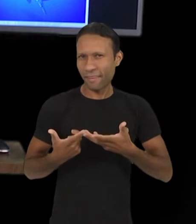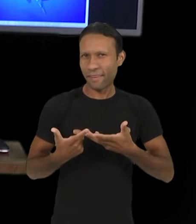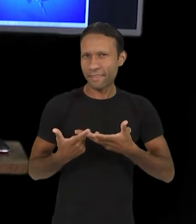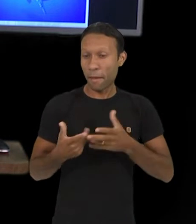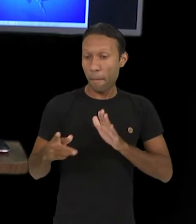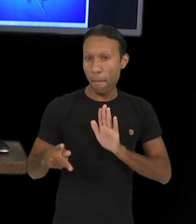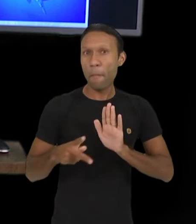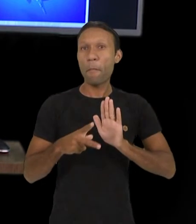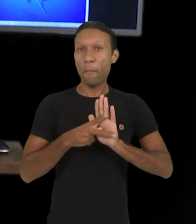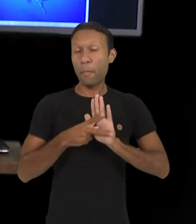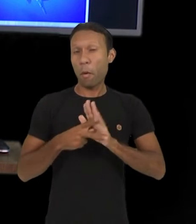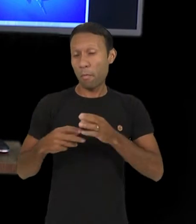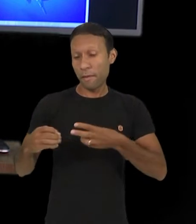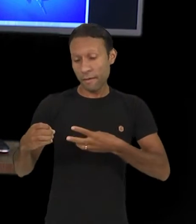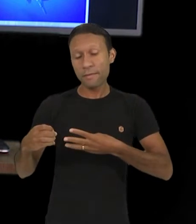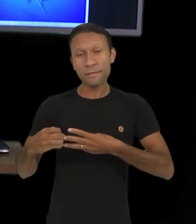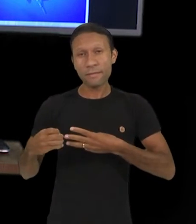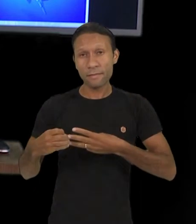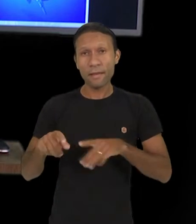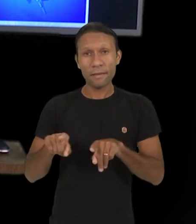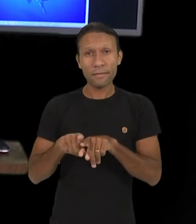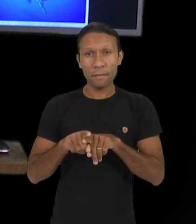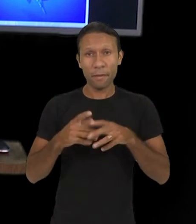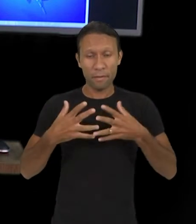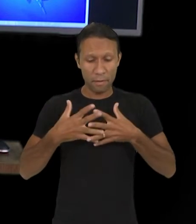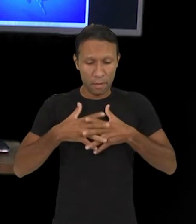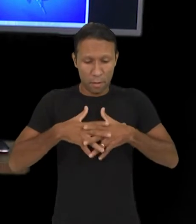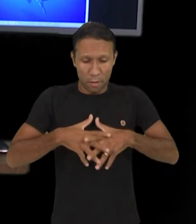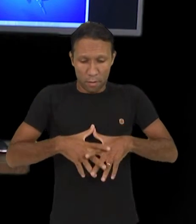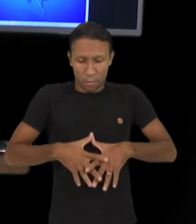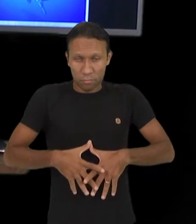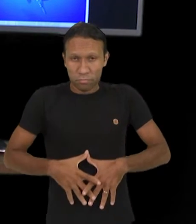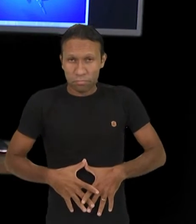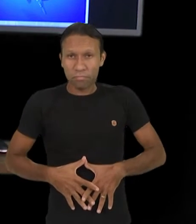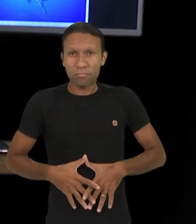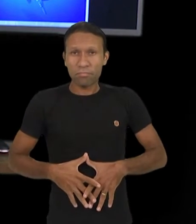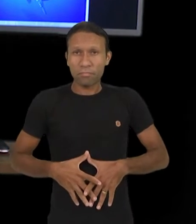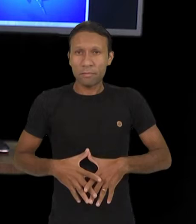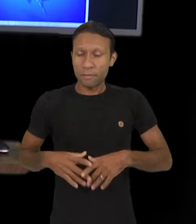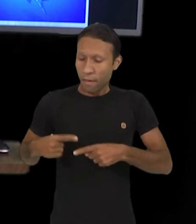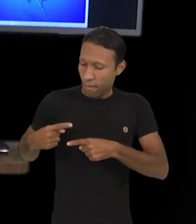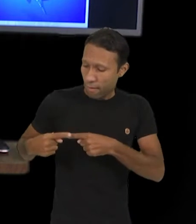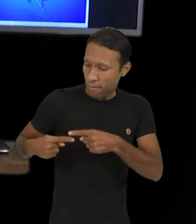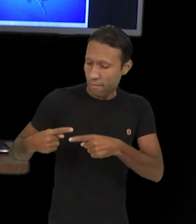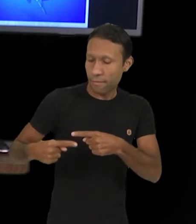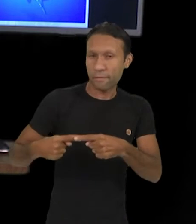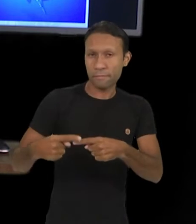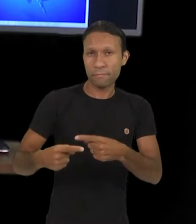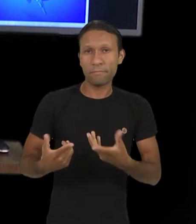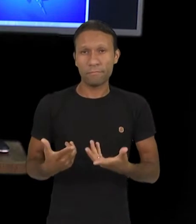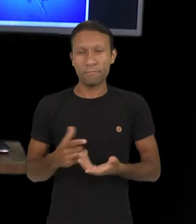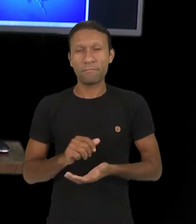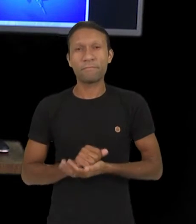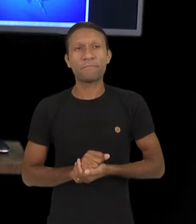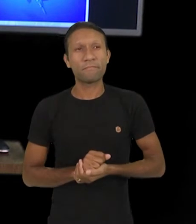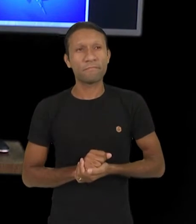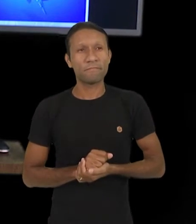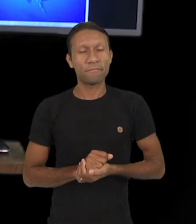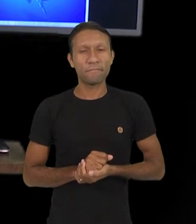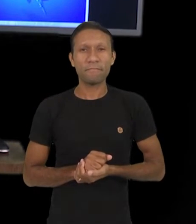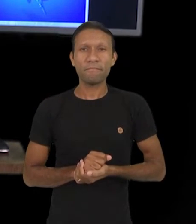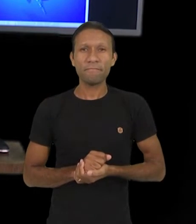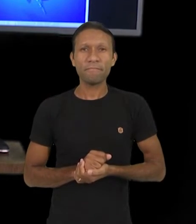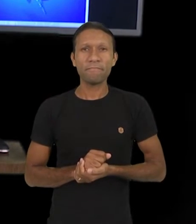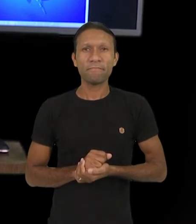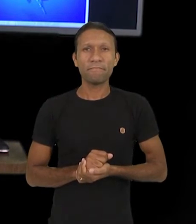metabolismo e as próprias células também têm metabolismo, tá? As próprias células também se reproduzem, ok?